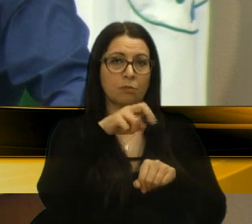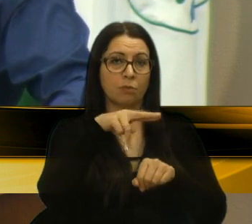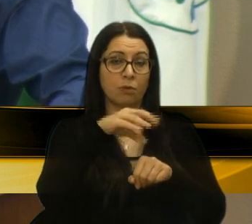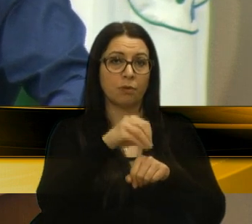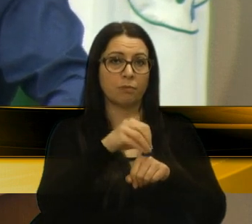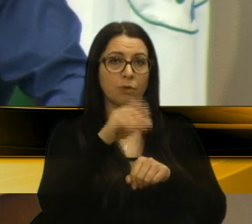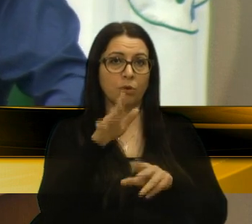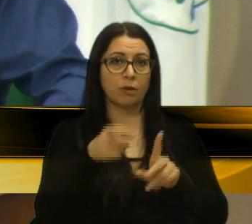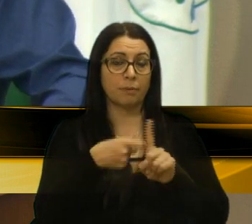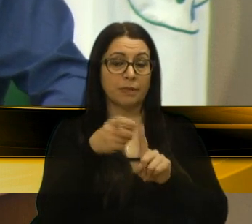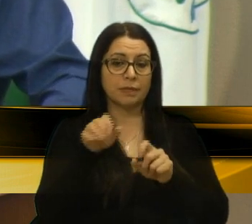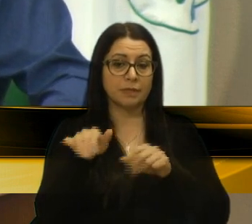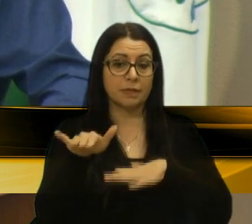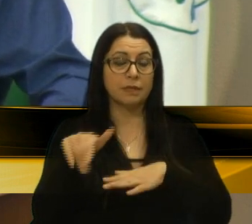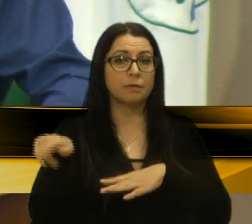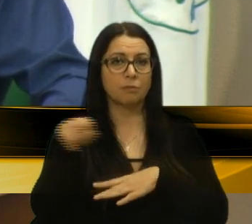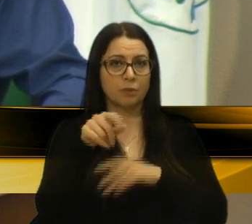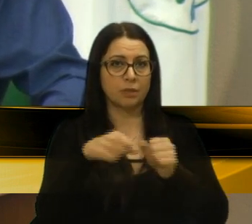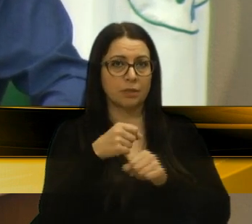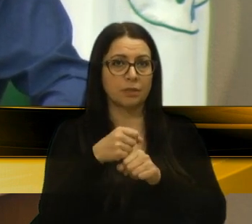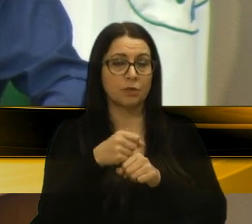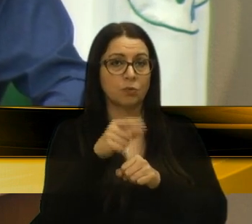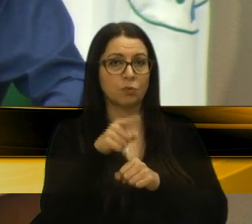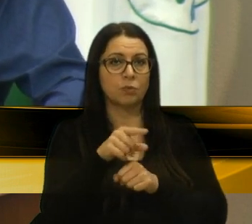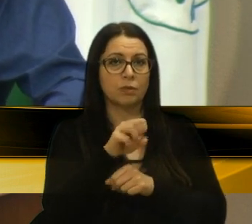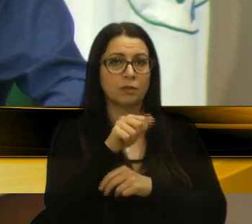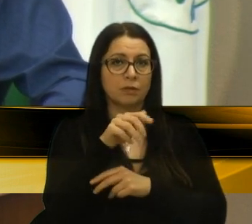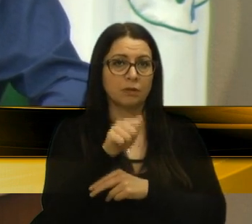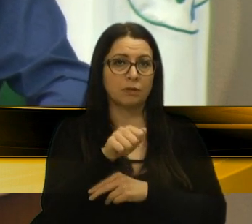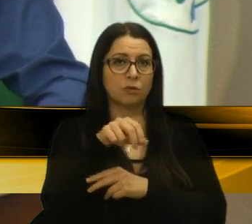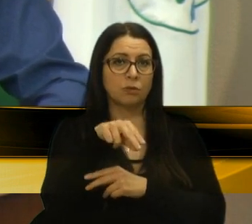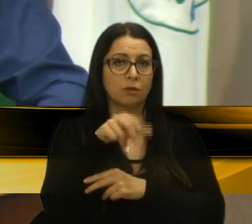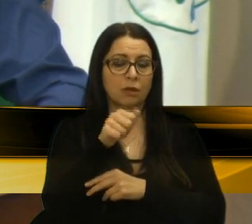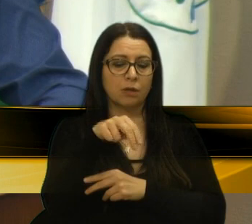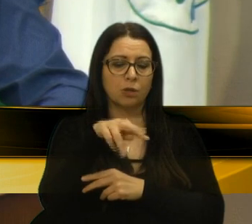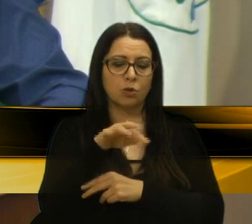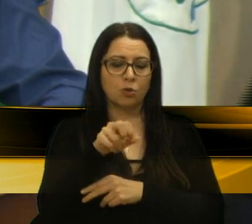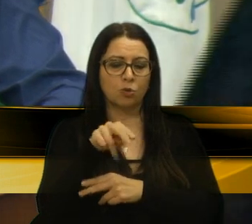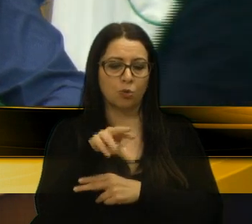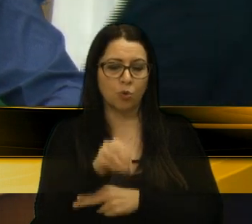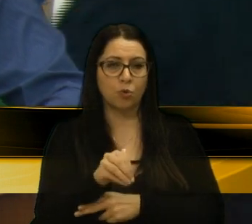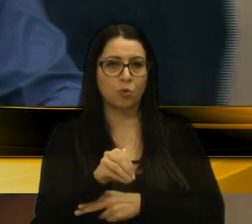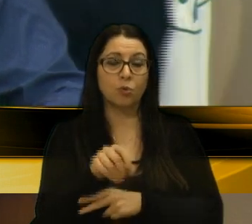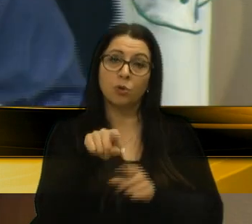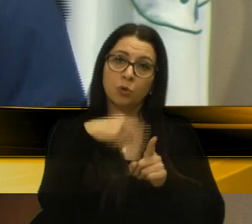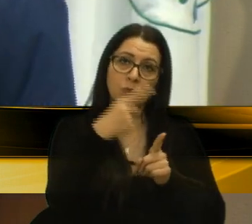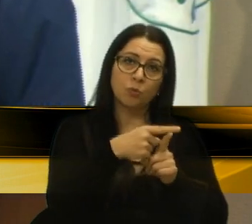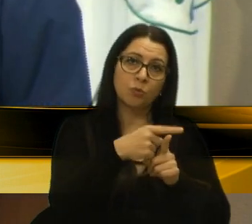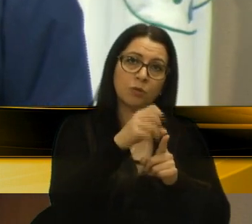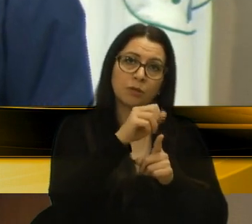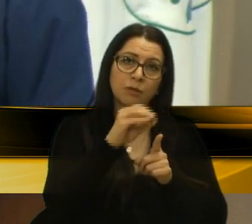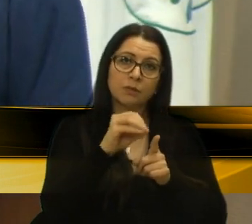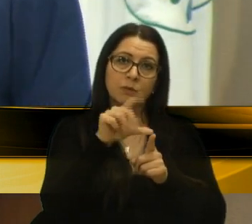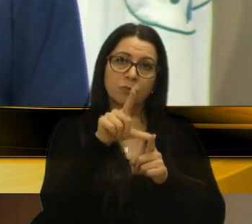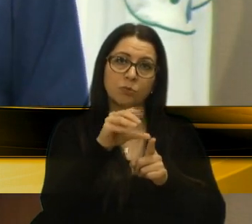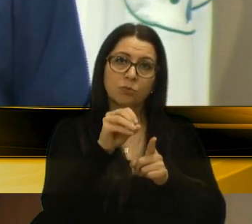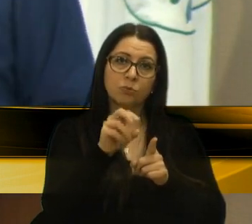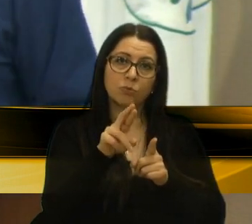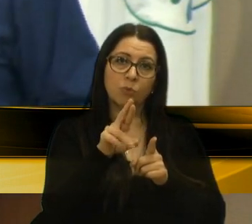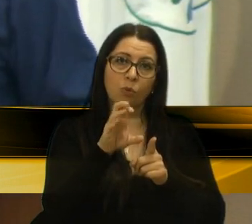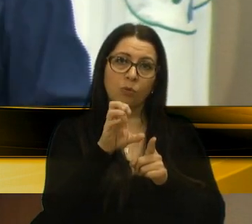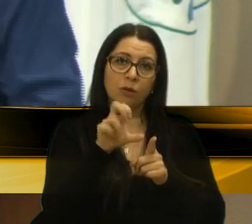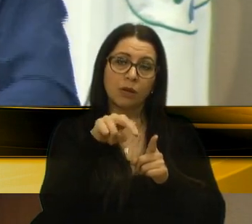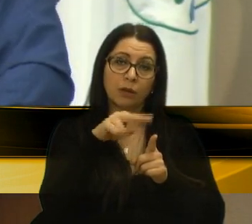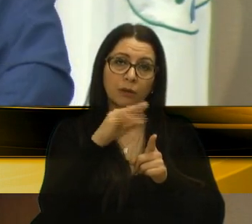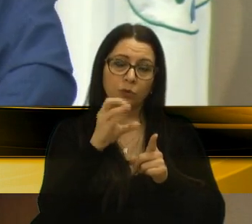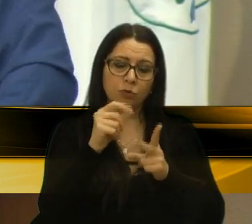em setembro do presente ano. Um em Santo Antônio da Patrulha e um caso em São Lourenço do Sul.